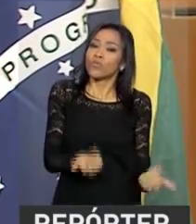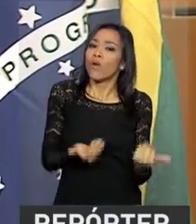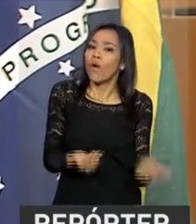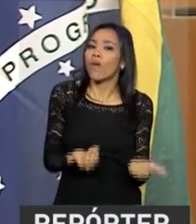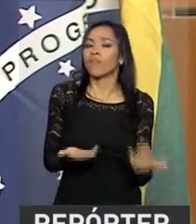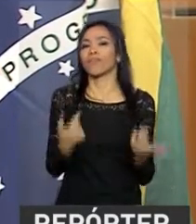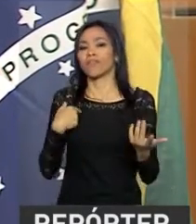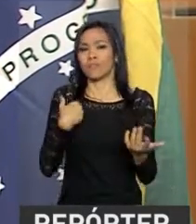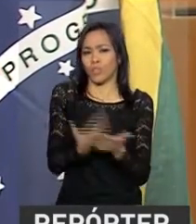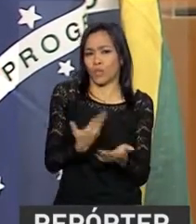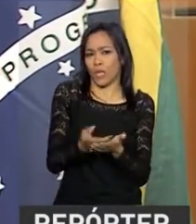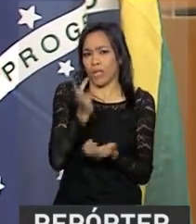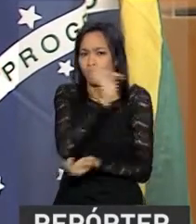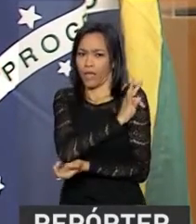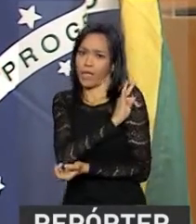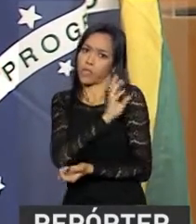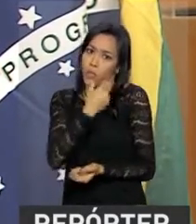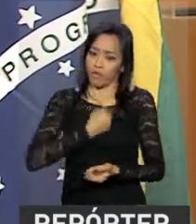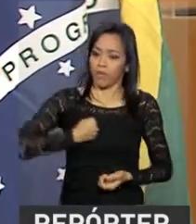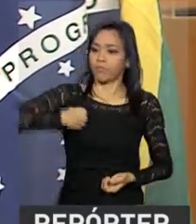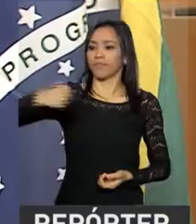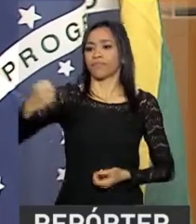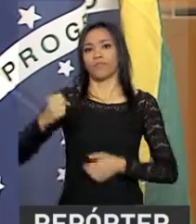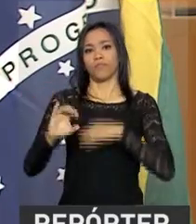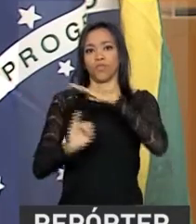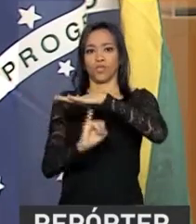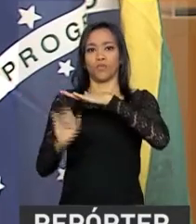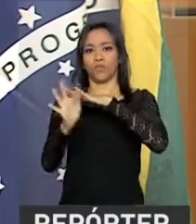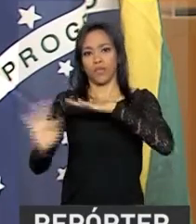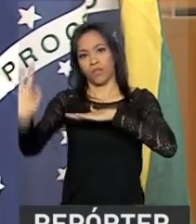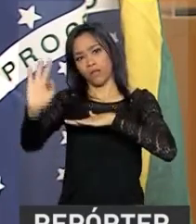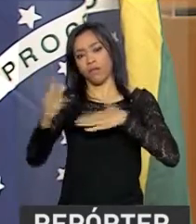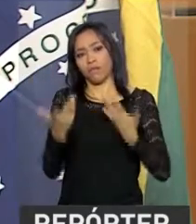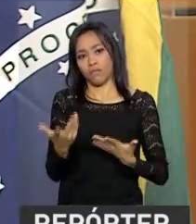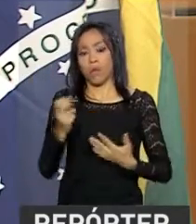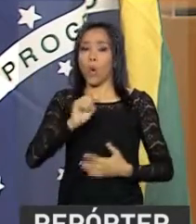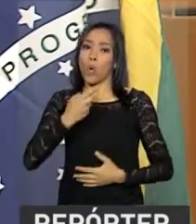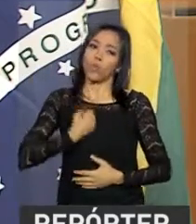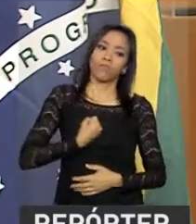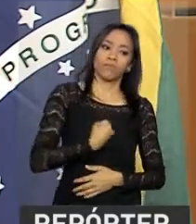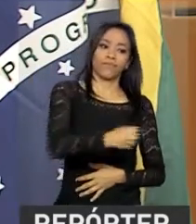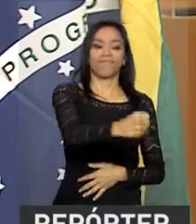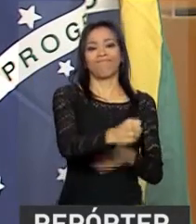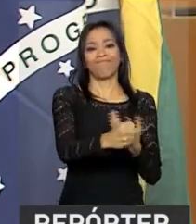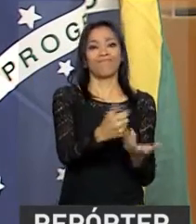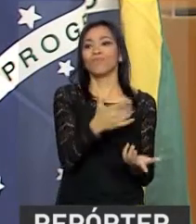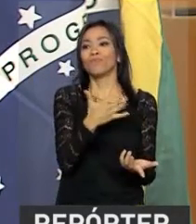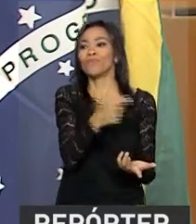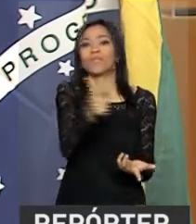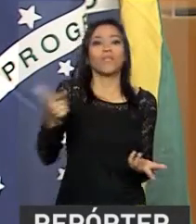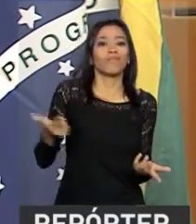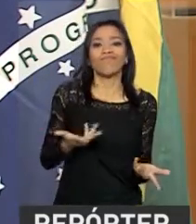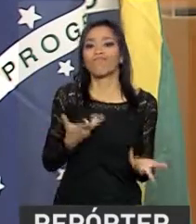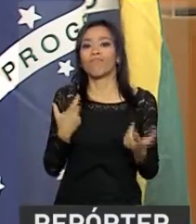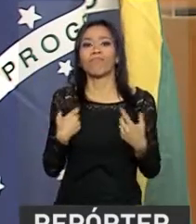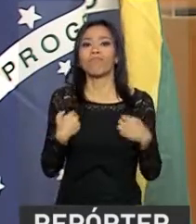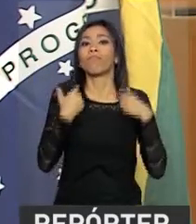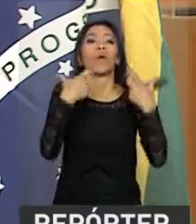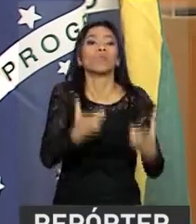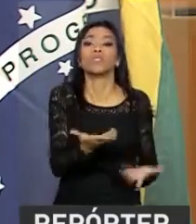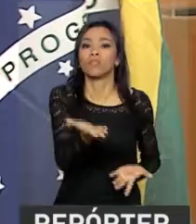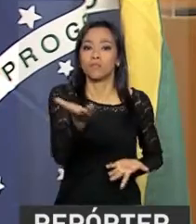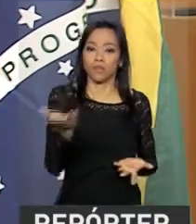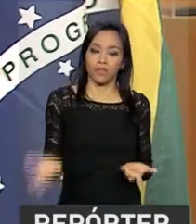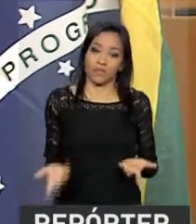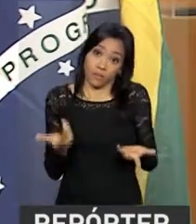o olho vai para uma escola técnica federal ou estadual o ele praticamente não tem opção então a gente vai